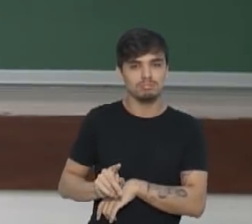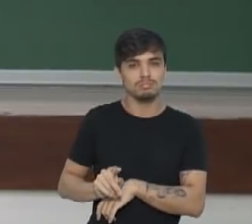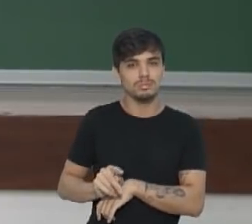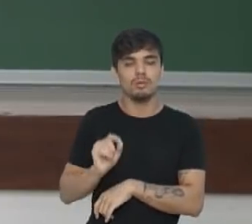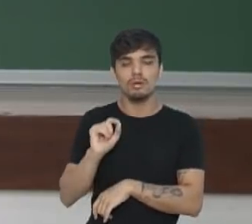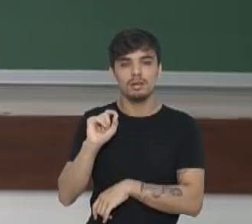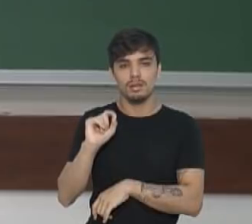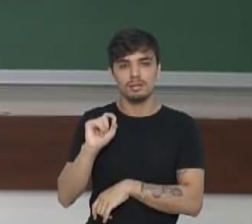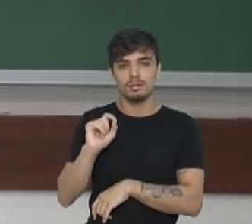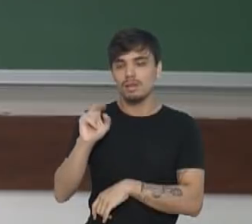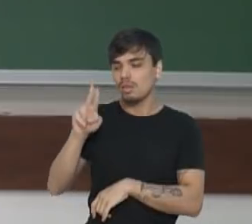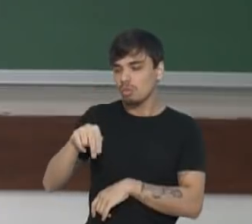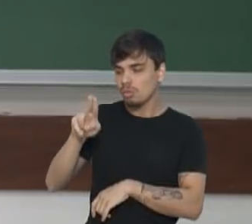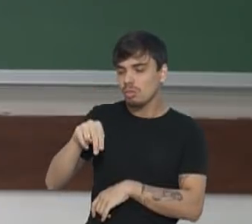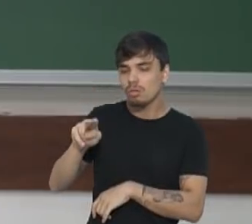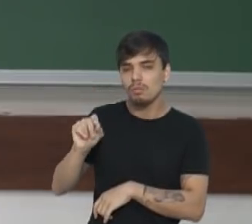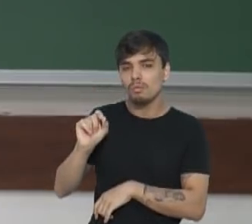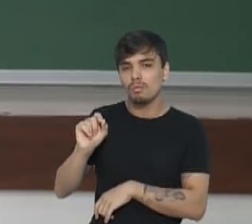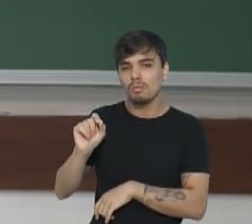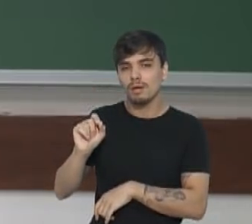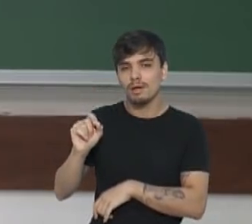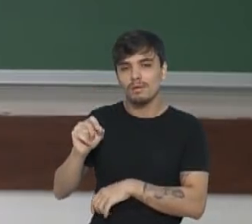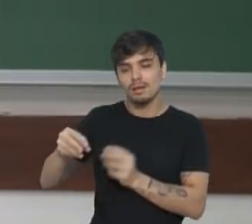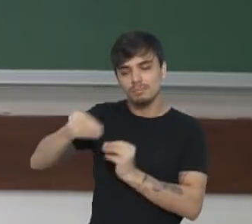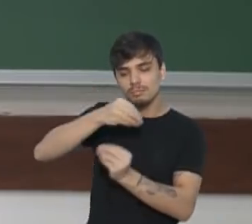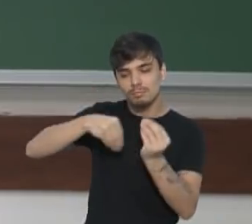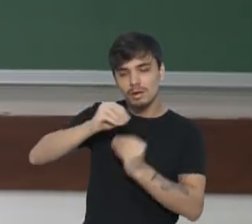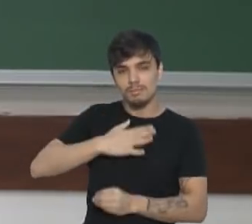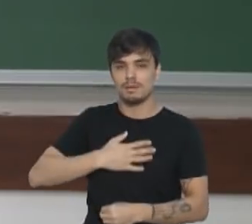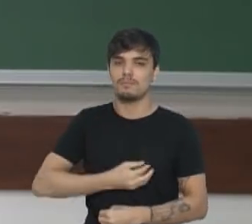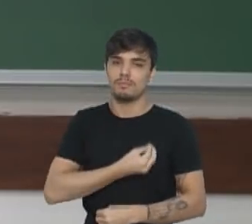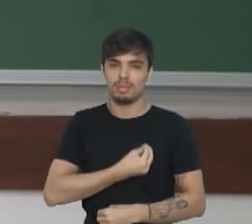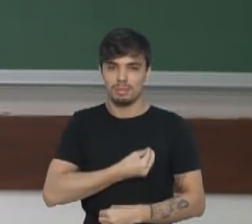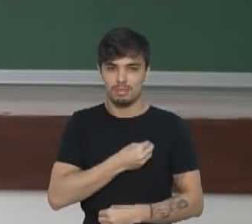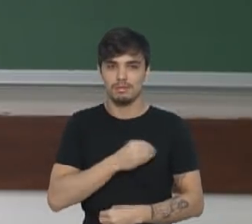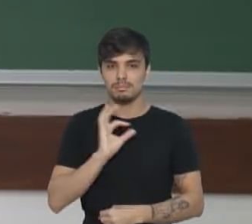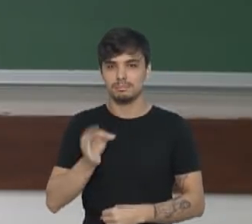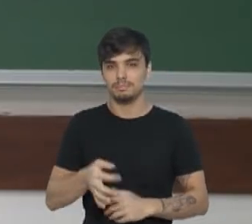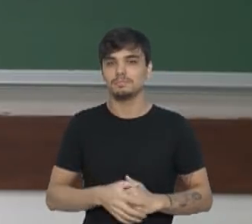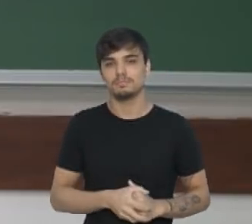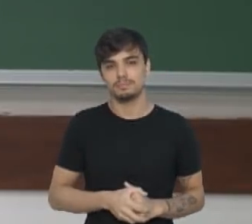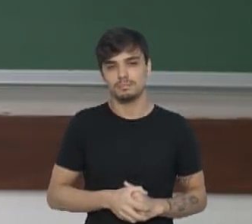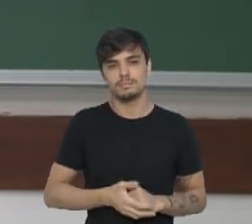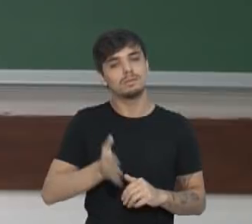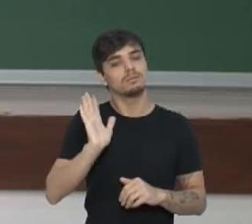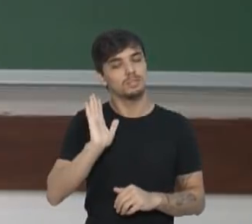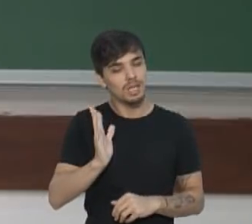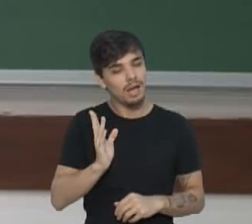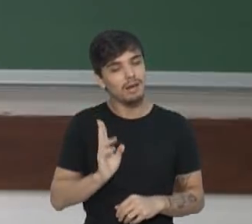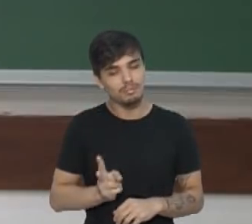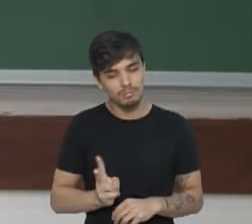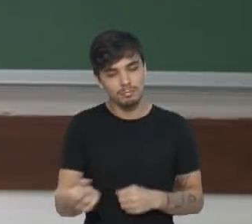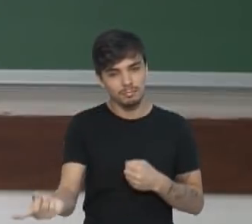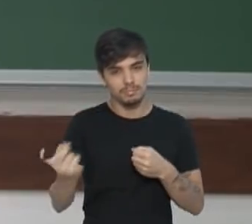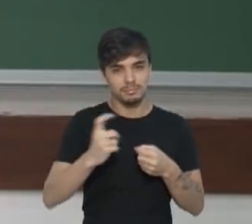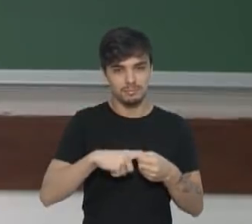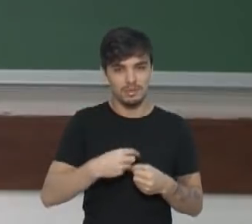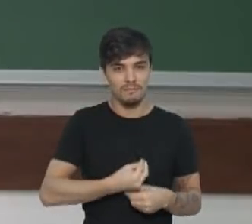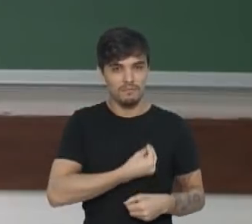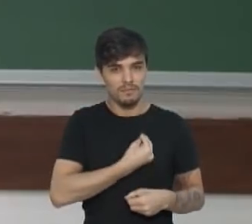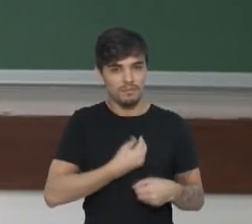professor, isso nunca vai deixar de fazer parte de quem eu sou. Então, nós já estamos no eterno retorno. Né? Nós